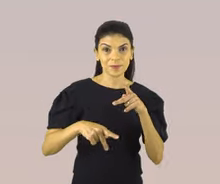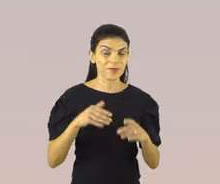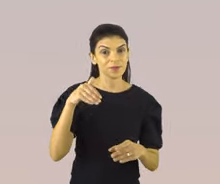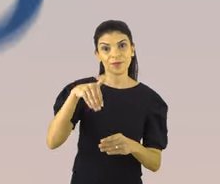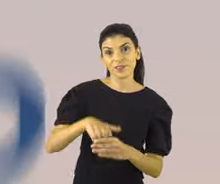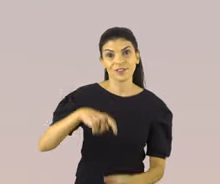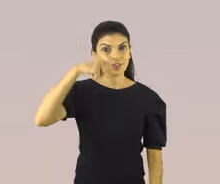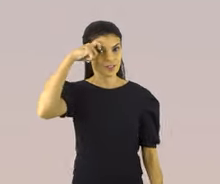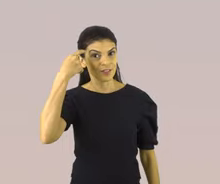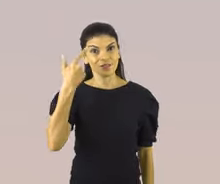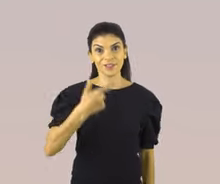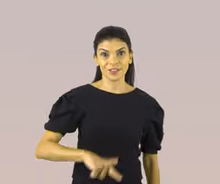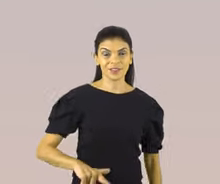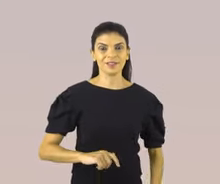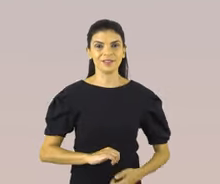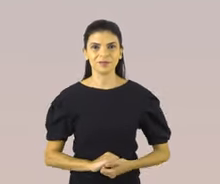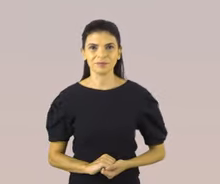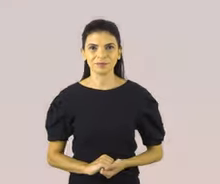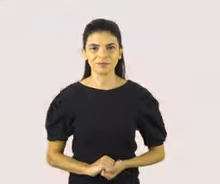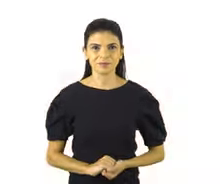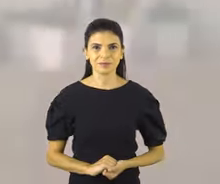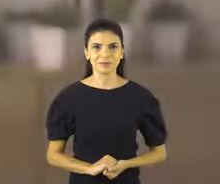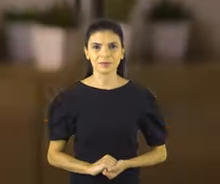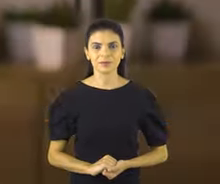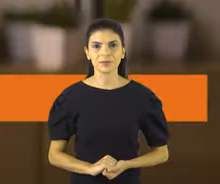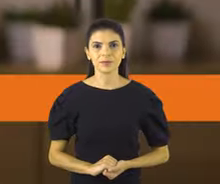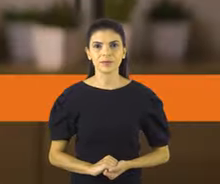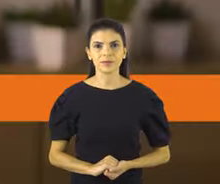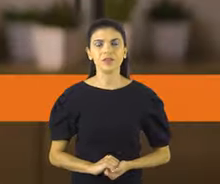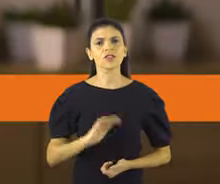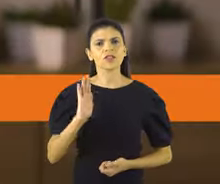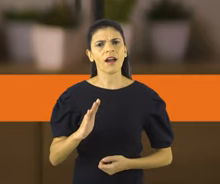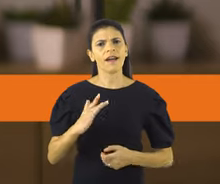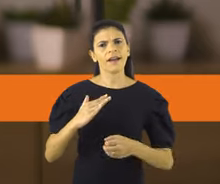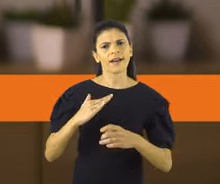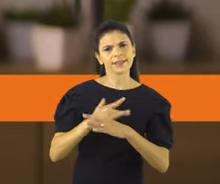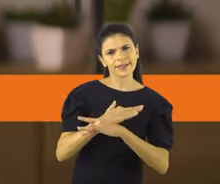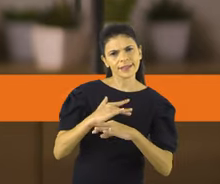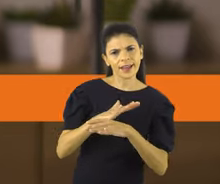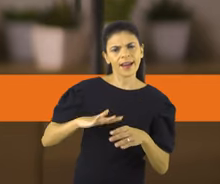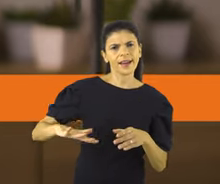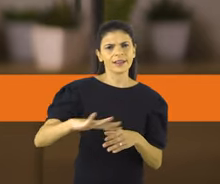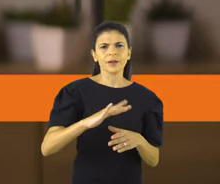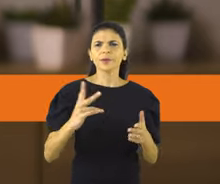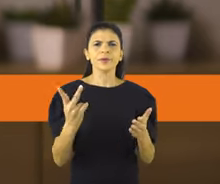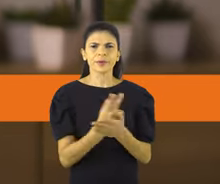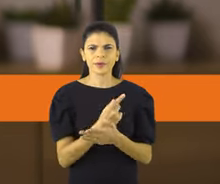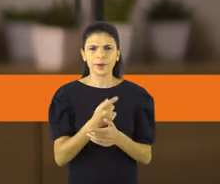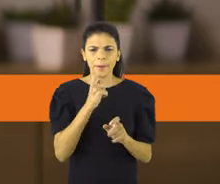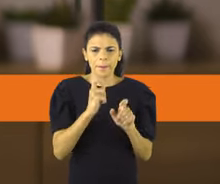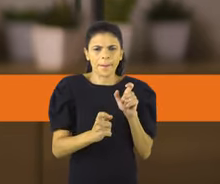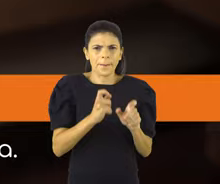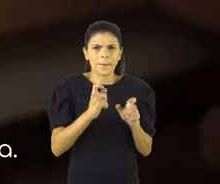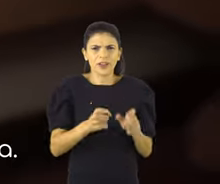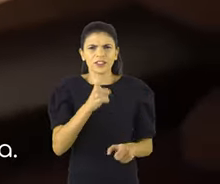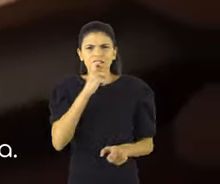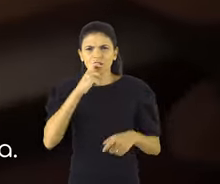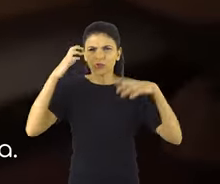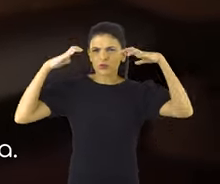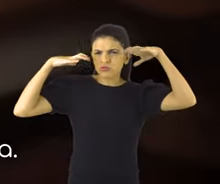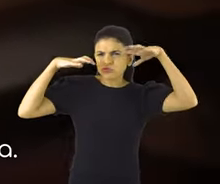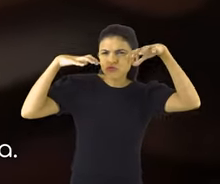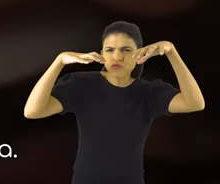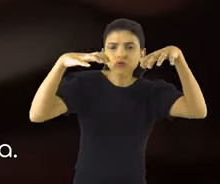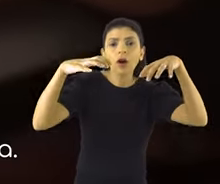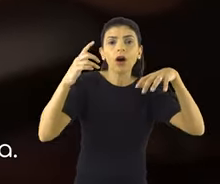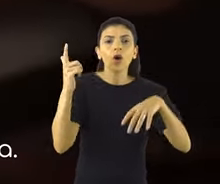Nossa, gente, tá gostando, é Rogério de novo! Uma parte grande da cidade foi atingido pela chuva de granizo. A gente definiu